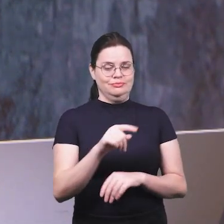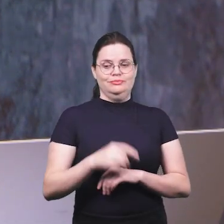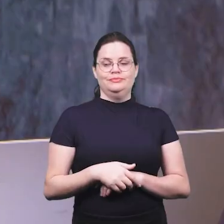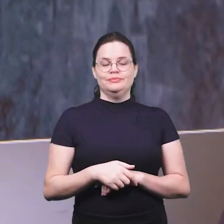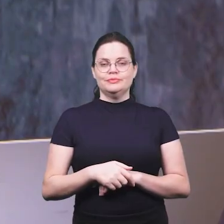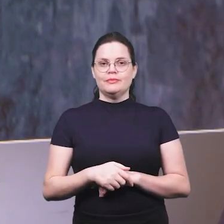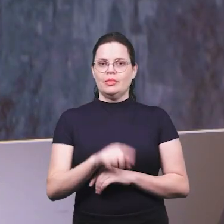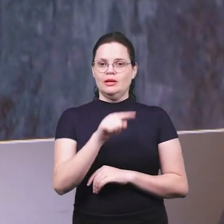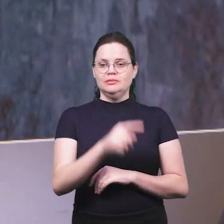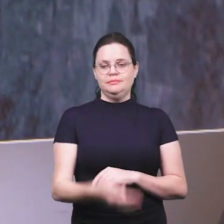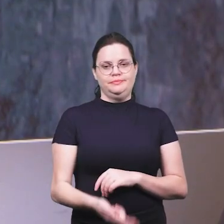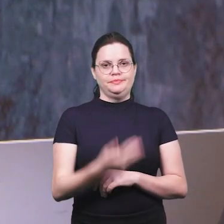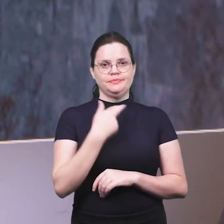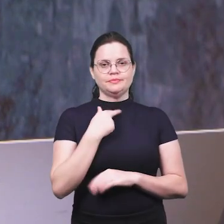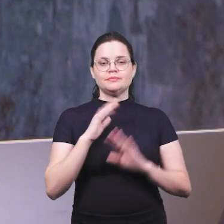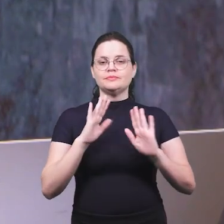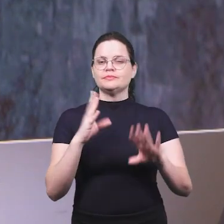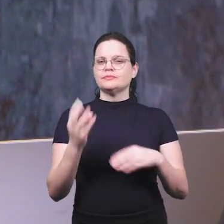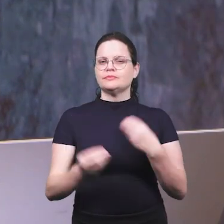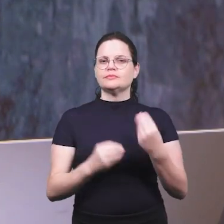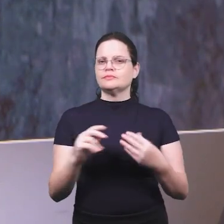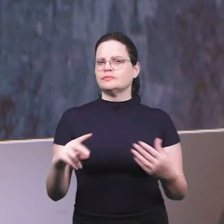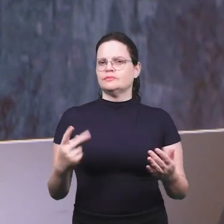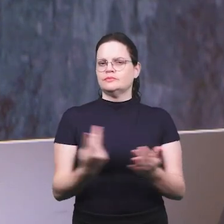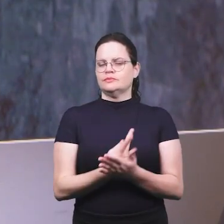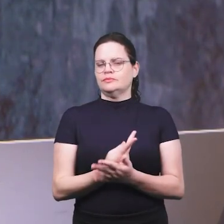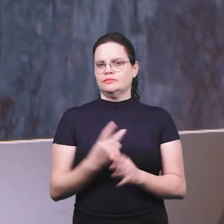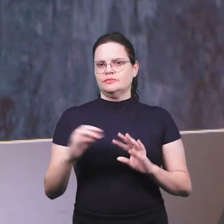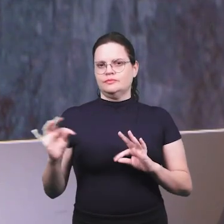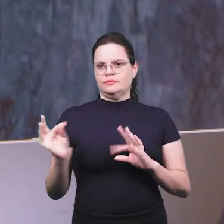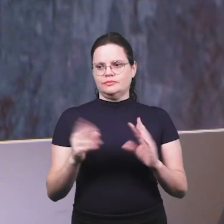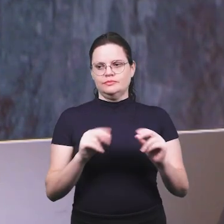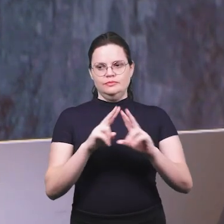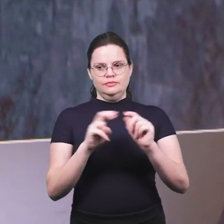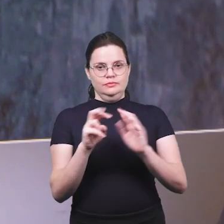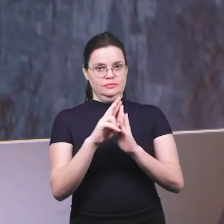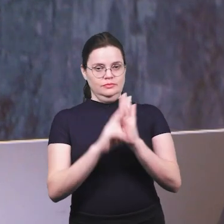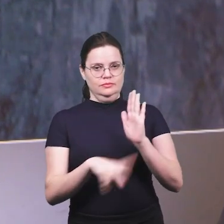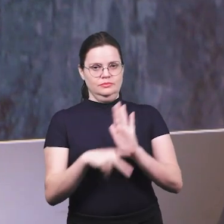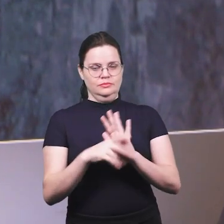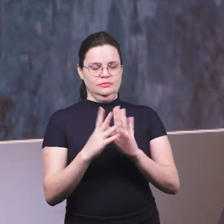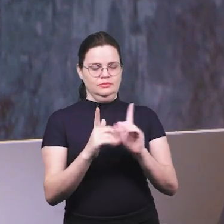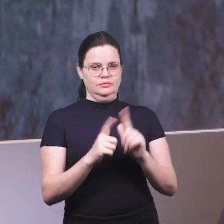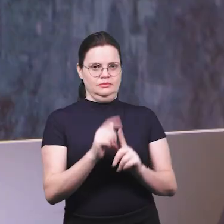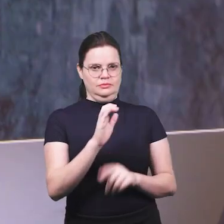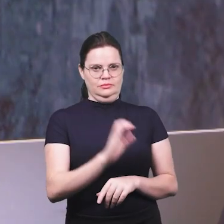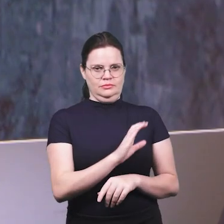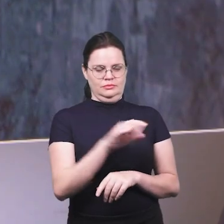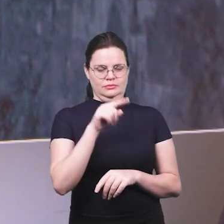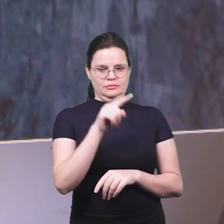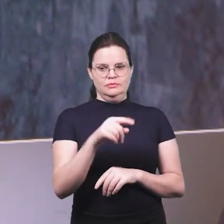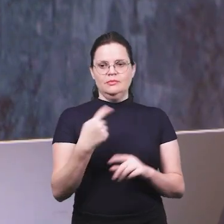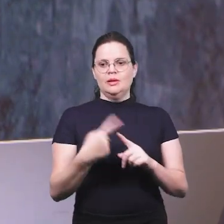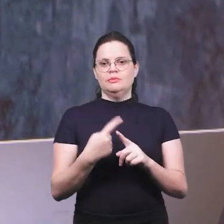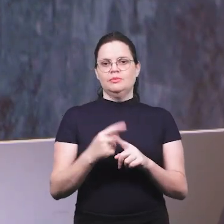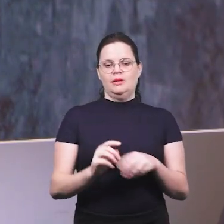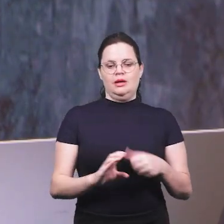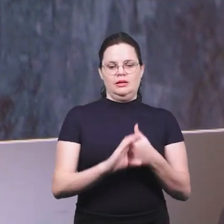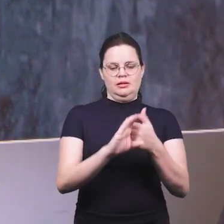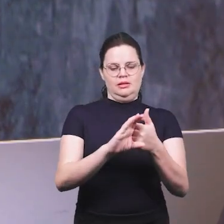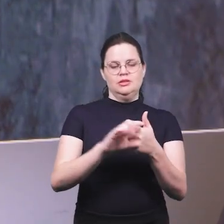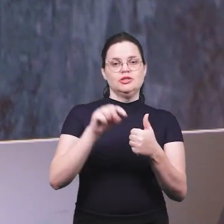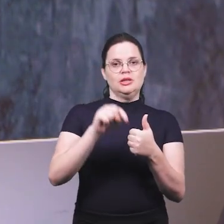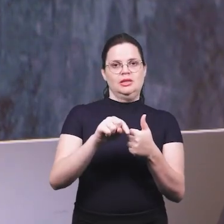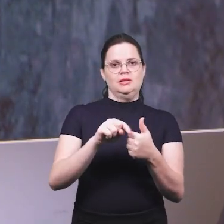isso começou, quando começou tudo isso, a questão de dogma? Quando o cristianismo começou a se misturar com